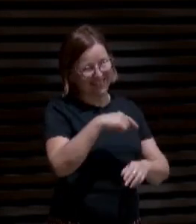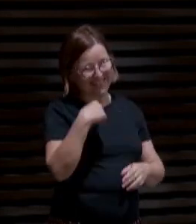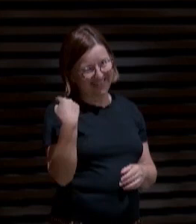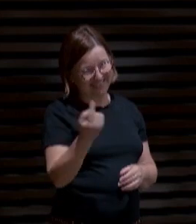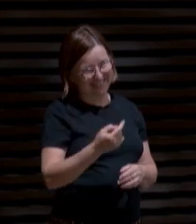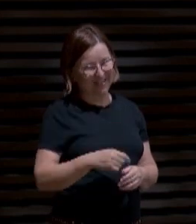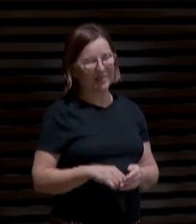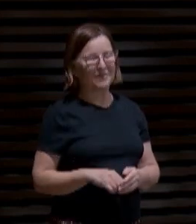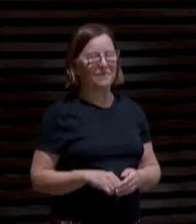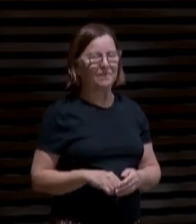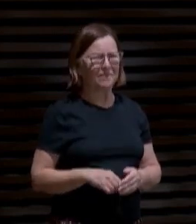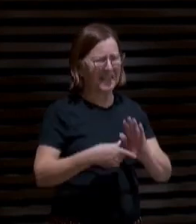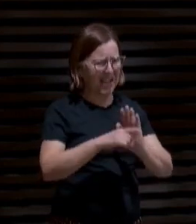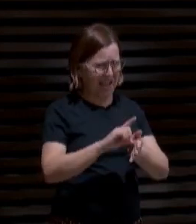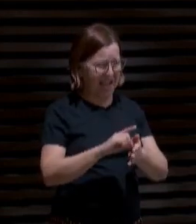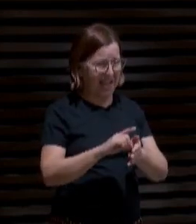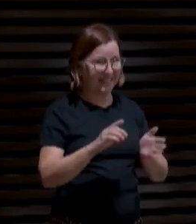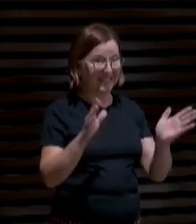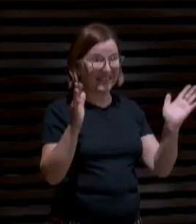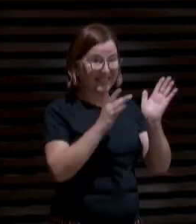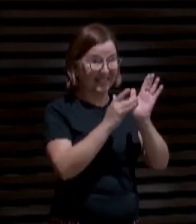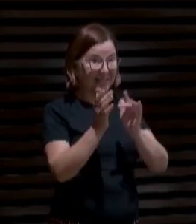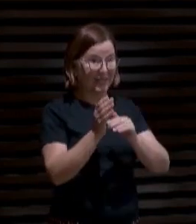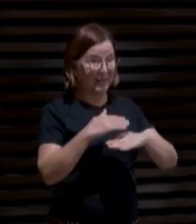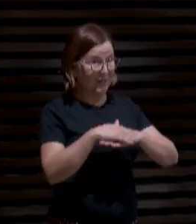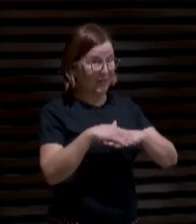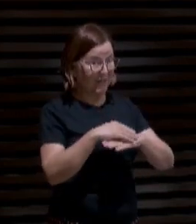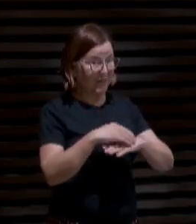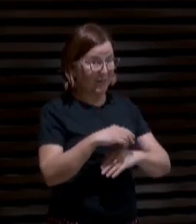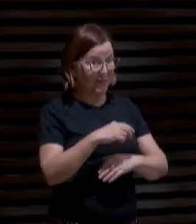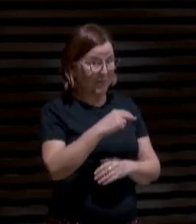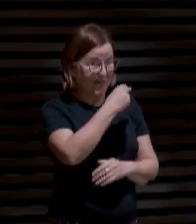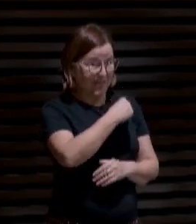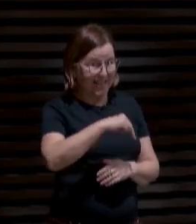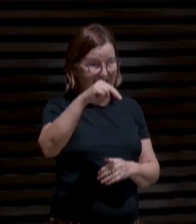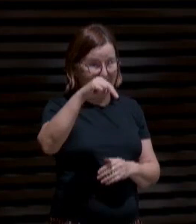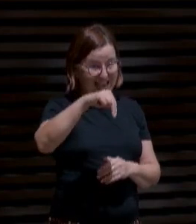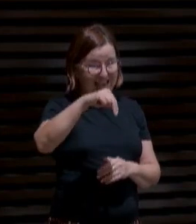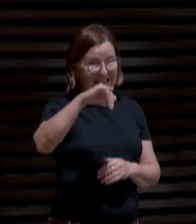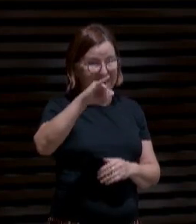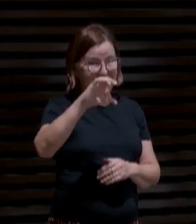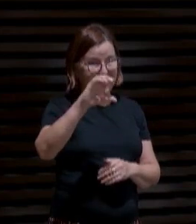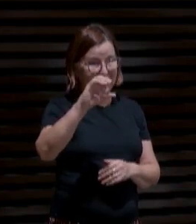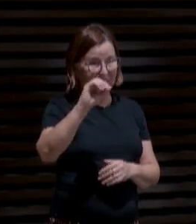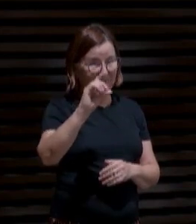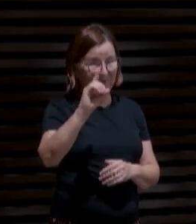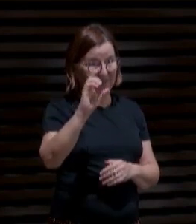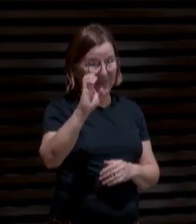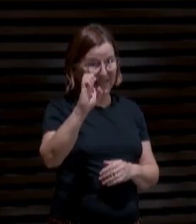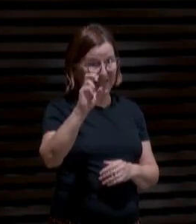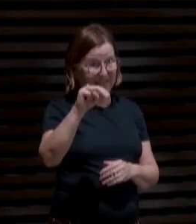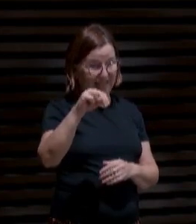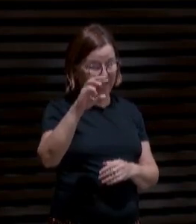com Nicodemos, um chefe do Sinédrio, um homem importante, um professor, ele diz, vamos